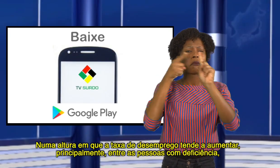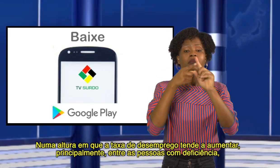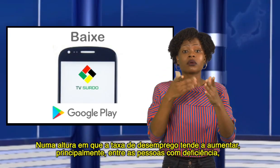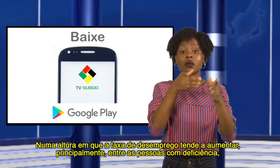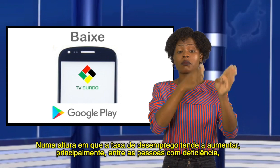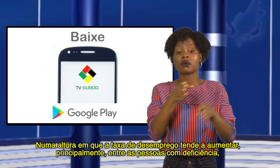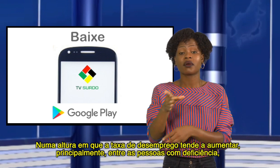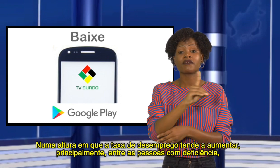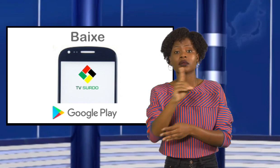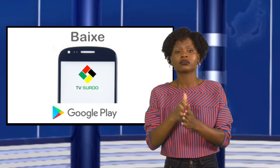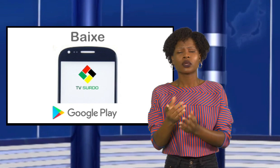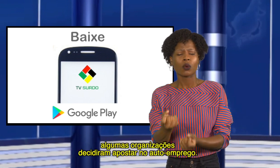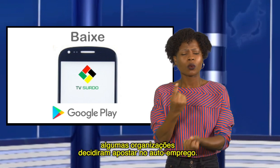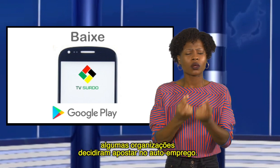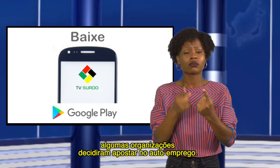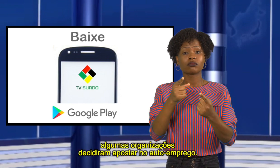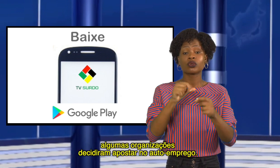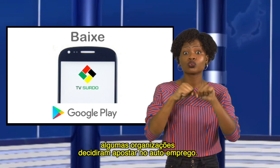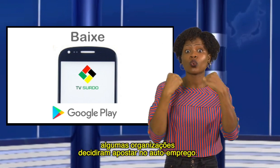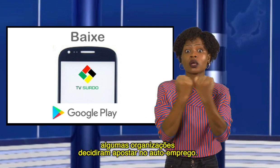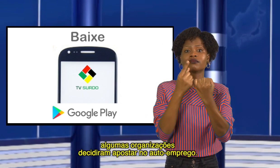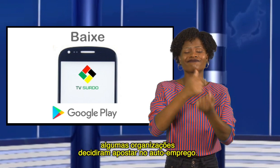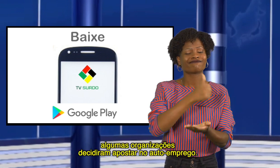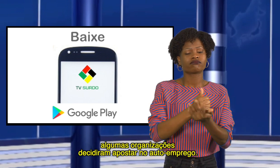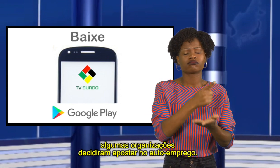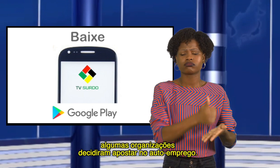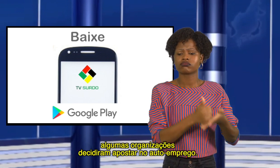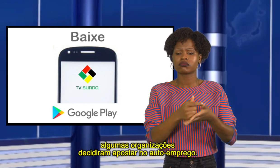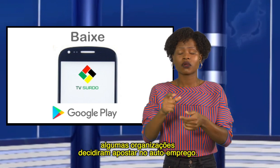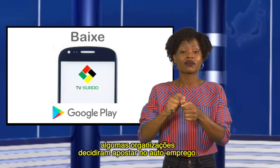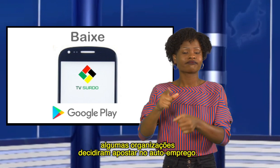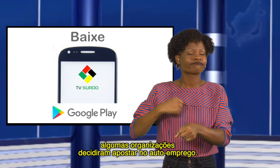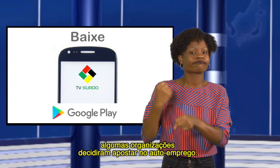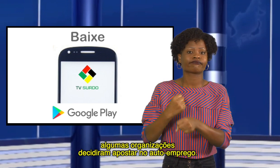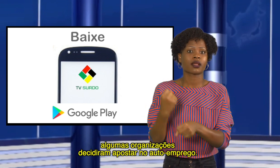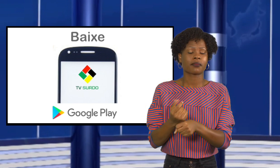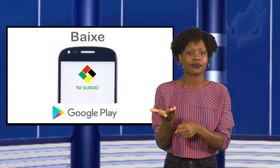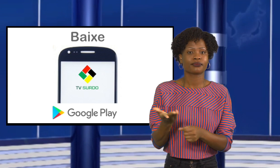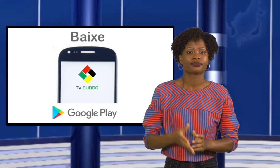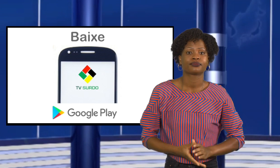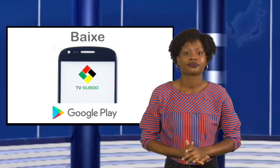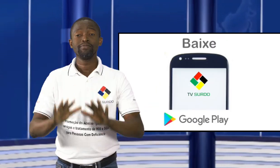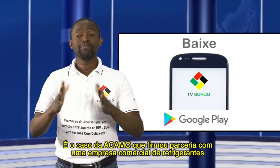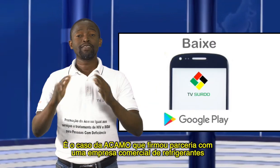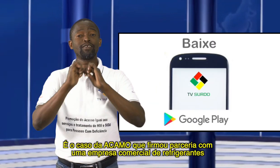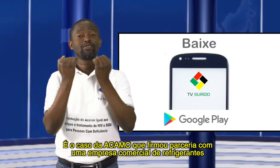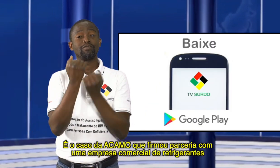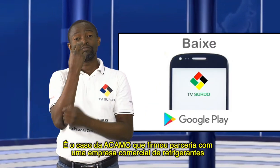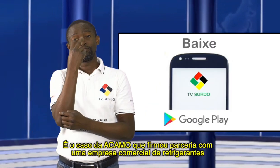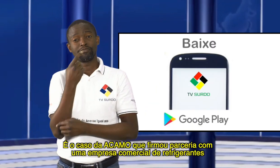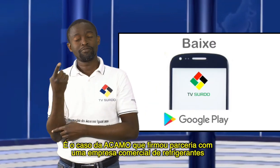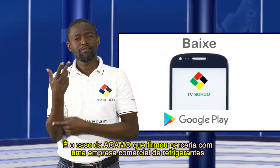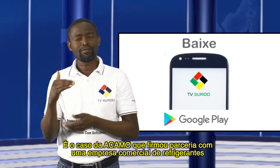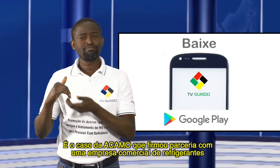entre as pessoas com deficiência, algumas organizações decidiram apostar no autoemprego. É o caso da